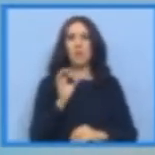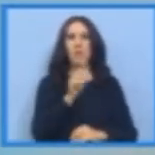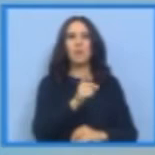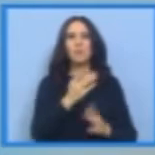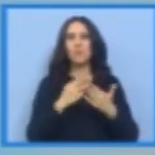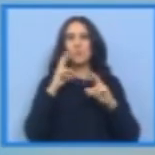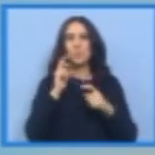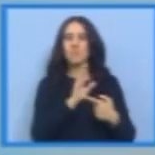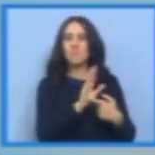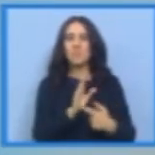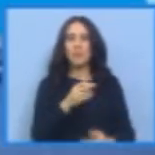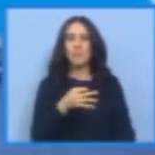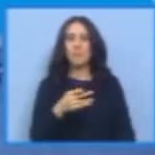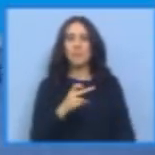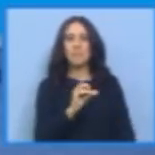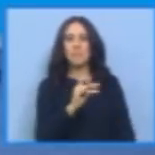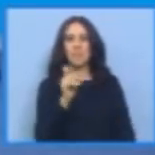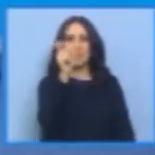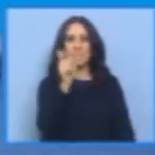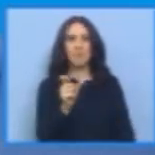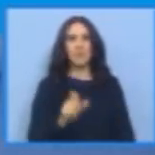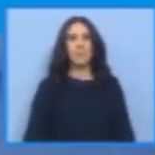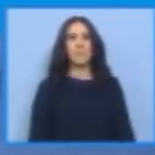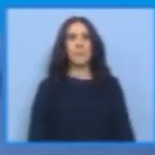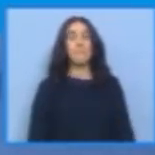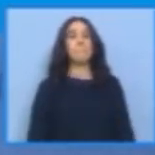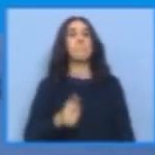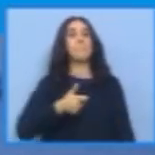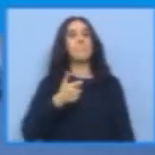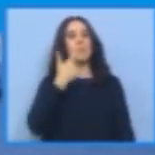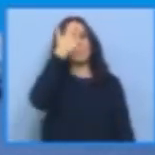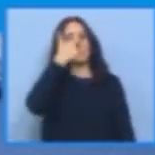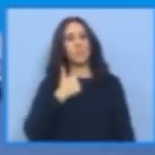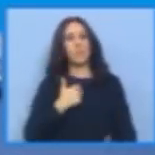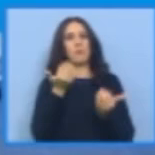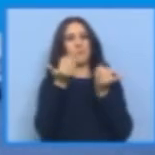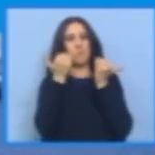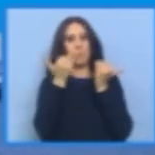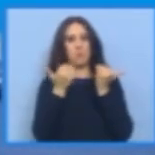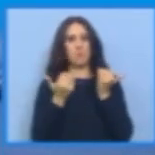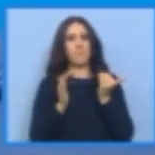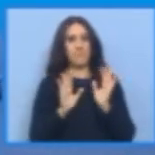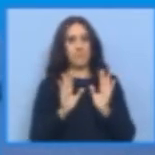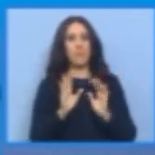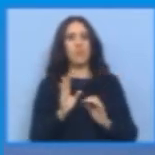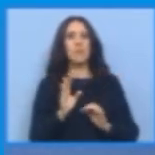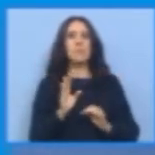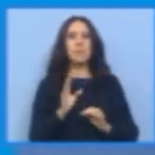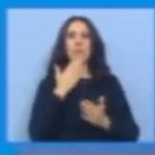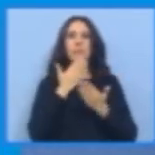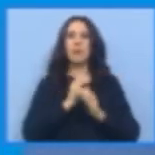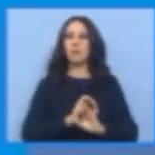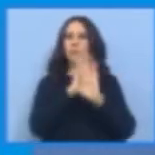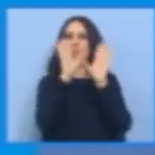estudo apresenta, Patrícia? Apresenta, sobretudo, a questão da pessoa se informar e ter e estar